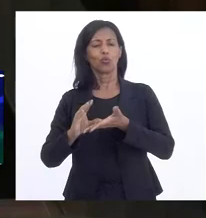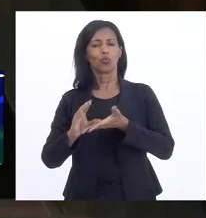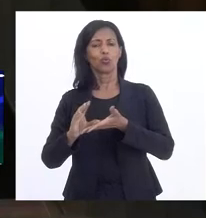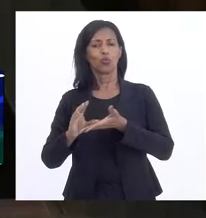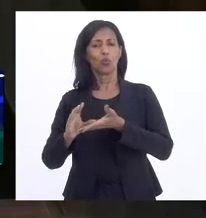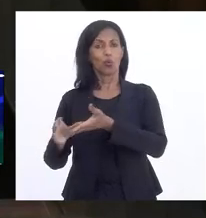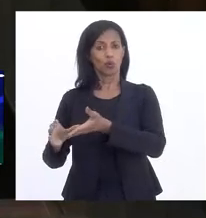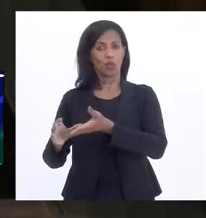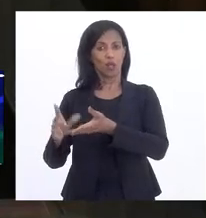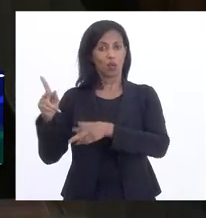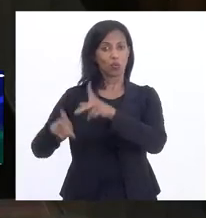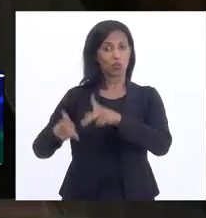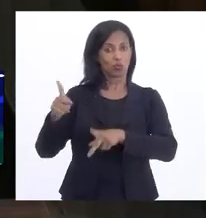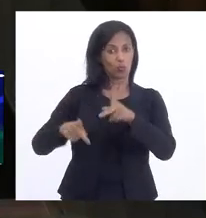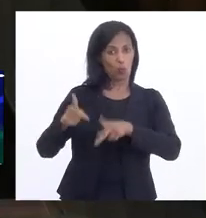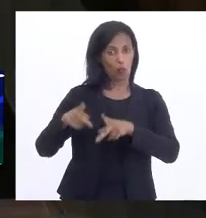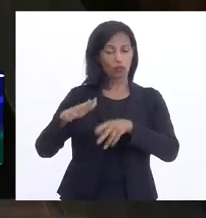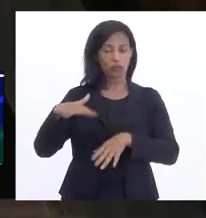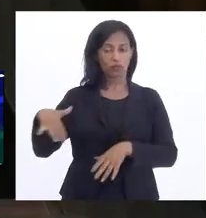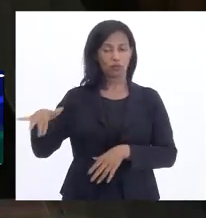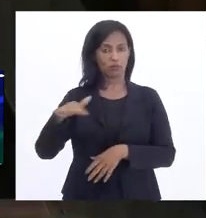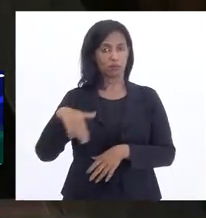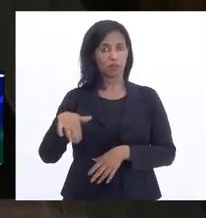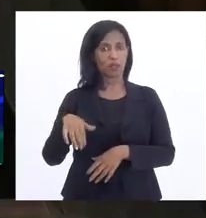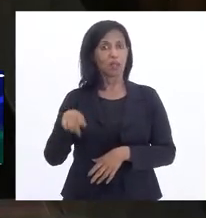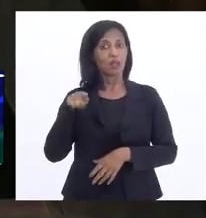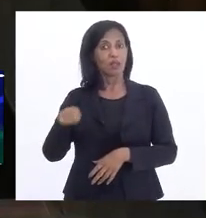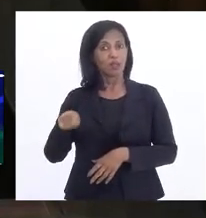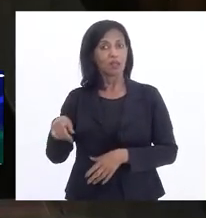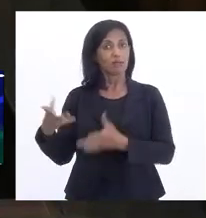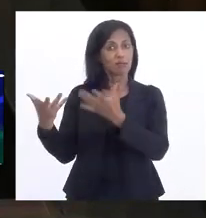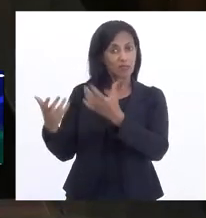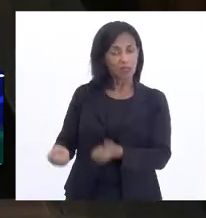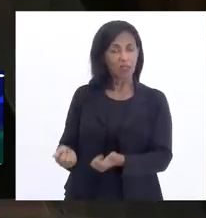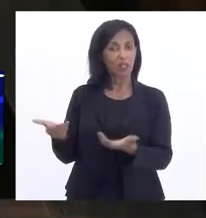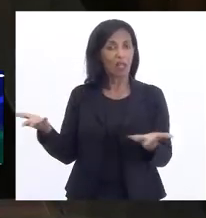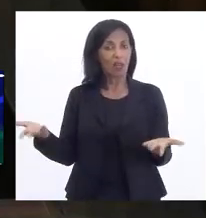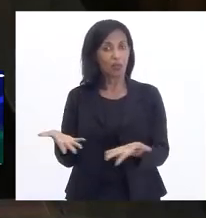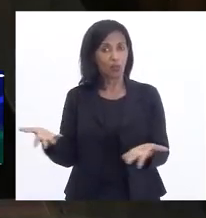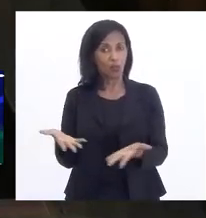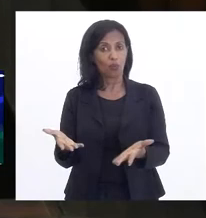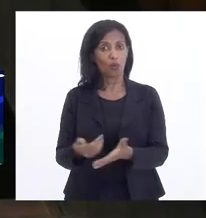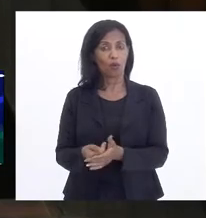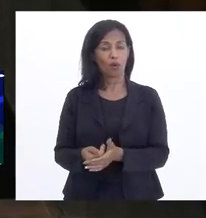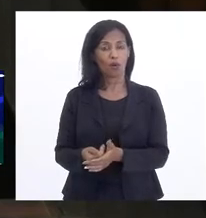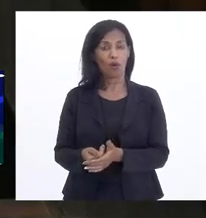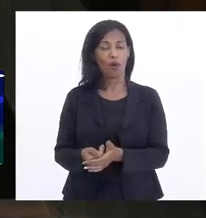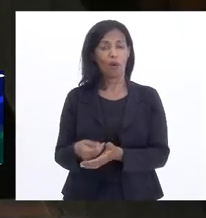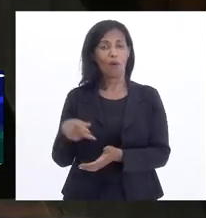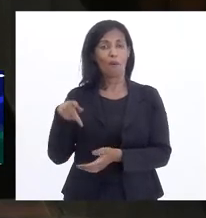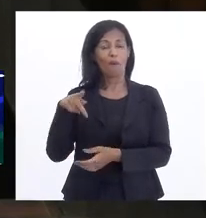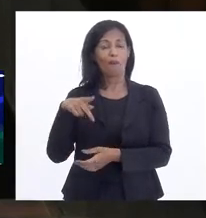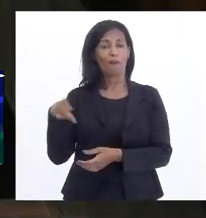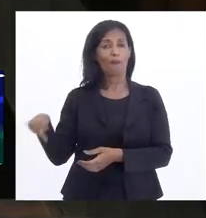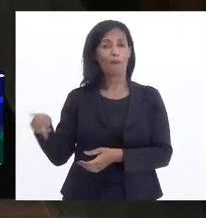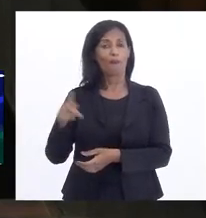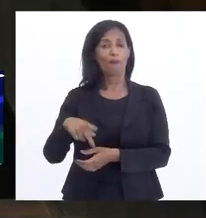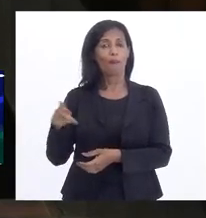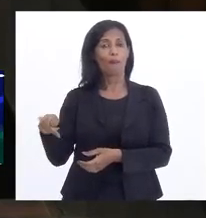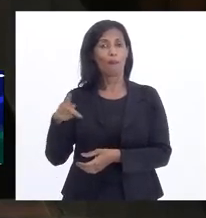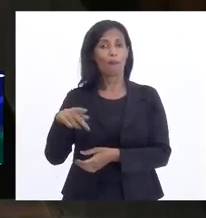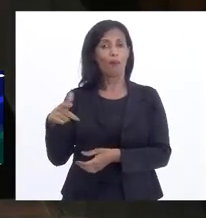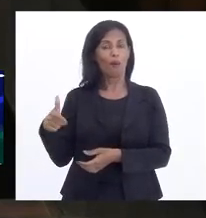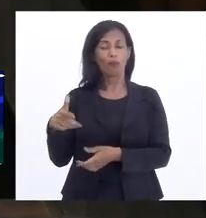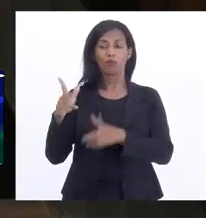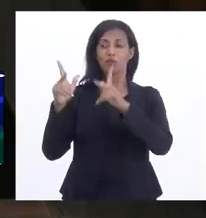Tradicionais, vinculado a esse ministério, que eles sejam considerados agora povos tradicionais, como